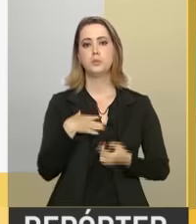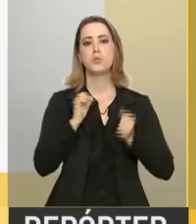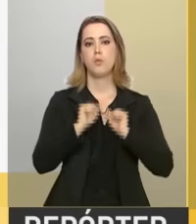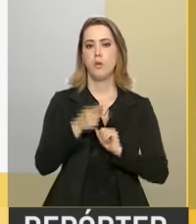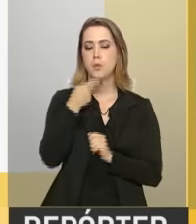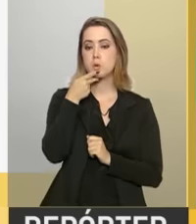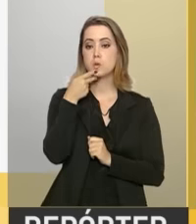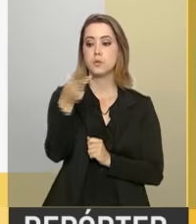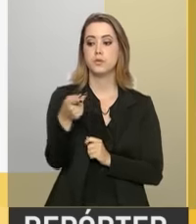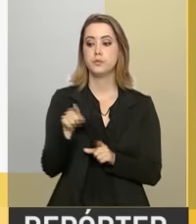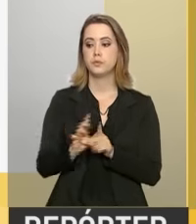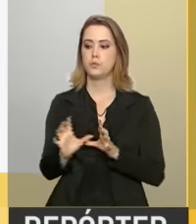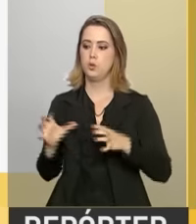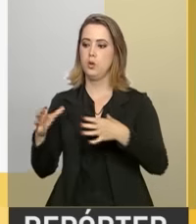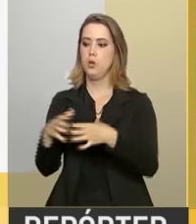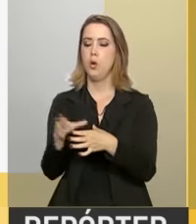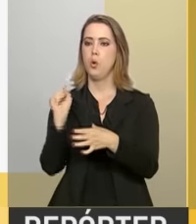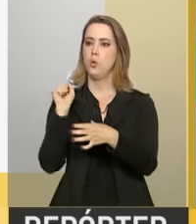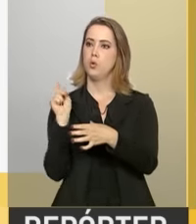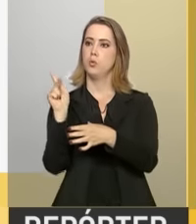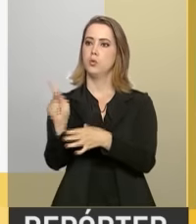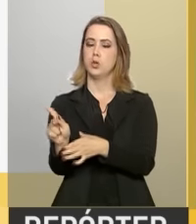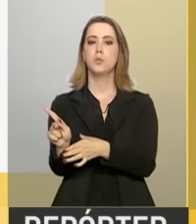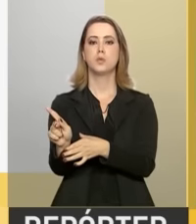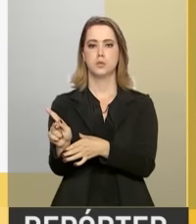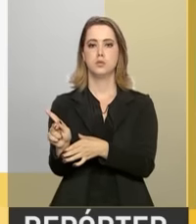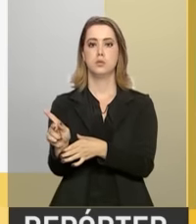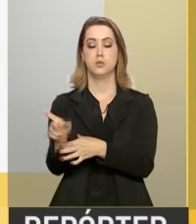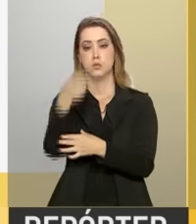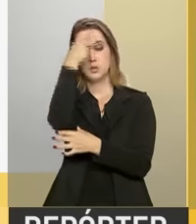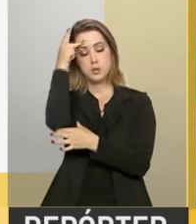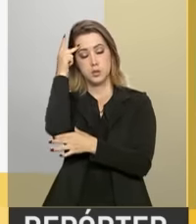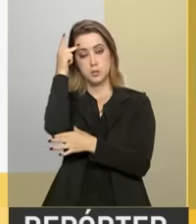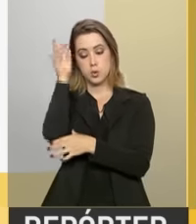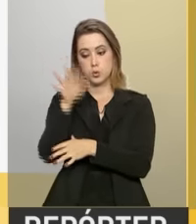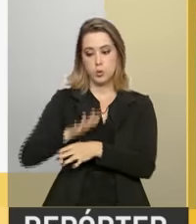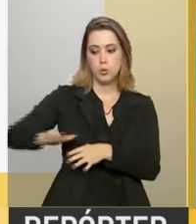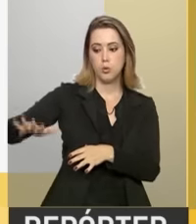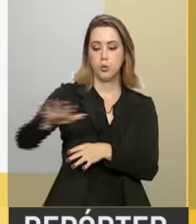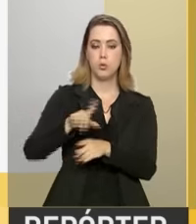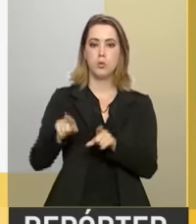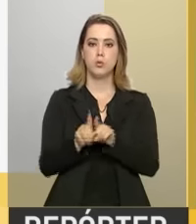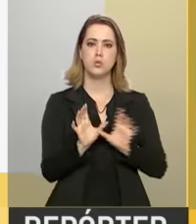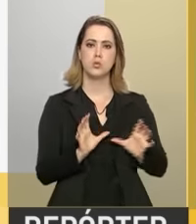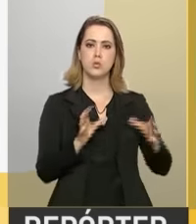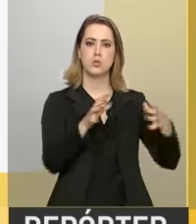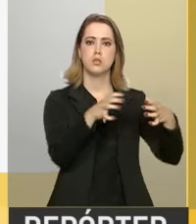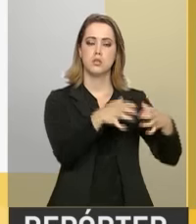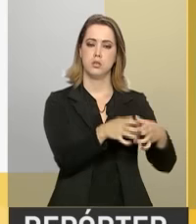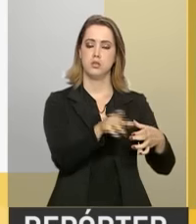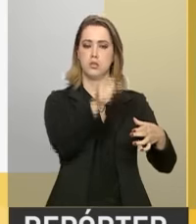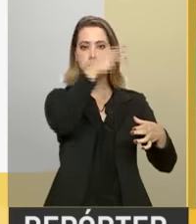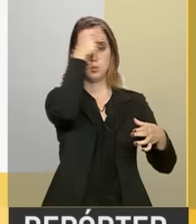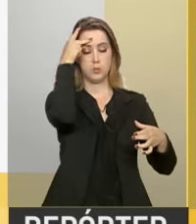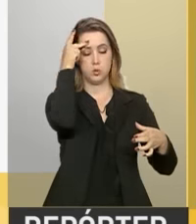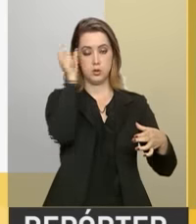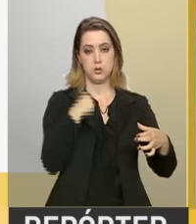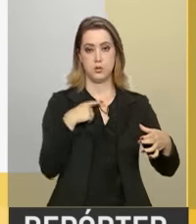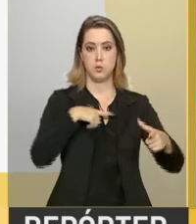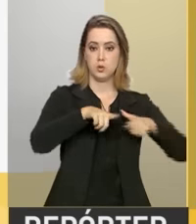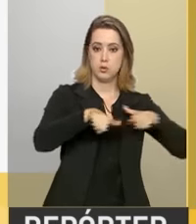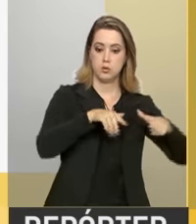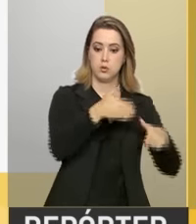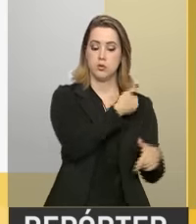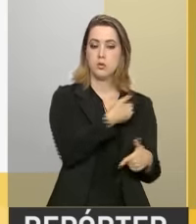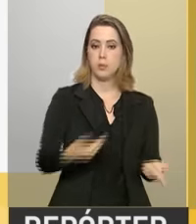a Previdência Geral, que é dos trabalhadores, né? E a Previdência Pública, né? dos trabalhadores do serviço público. Nós